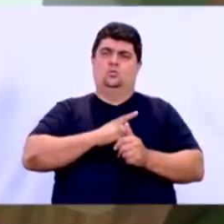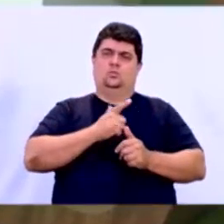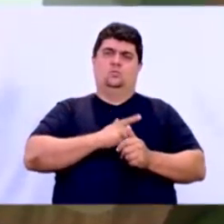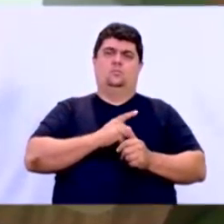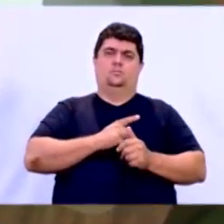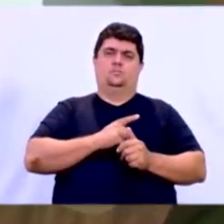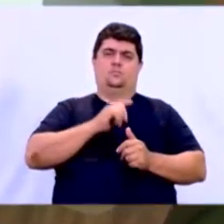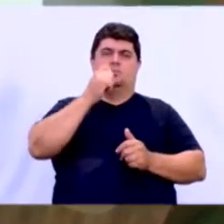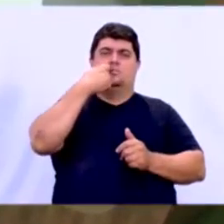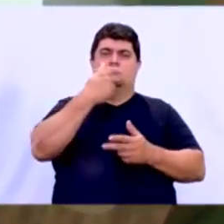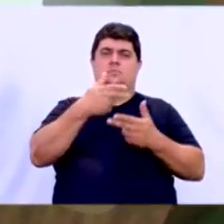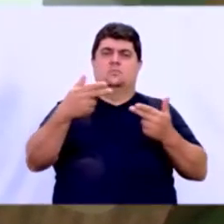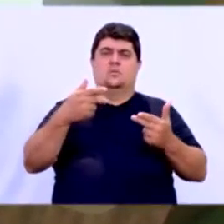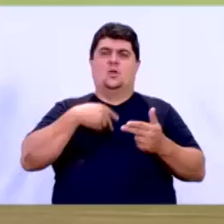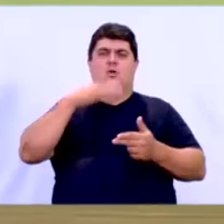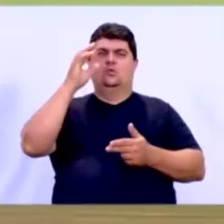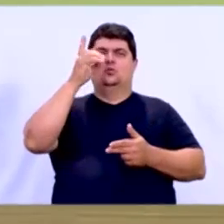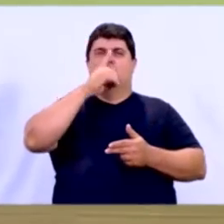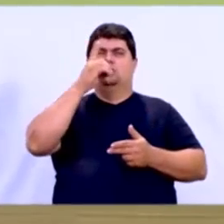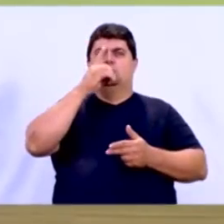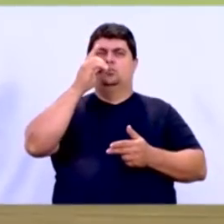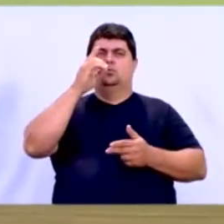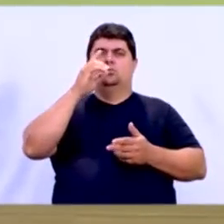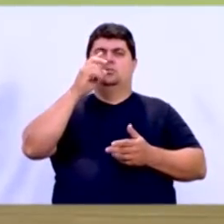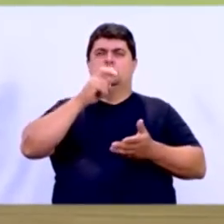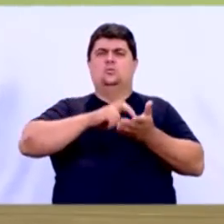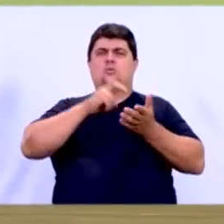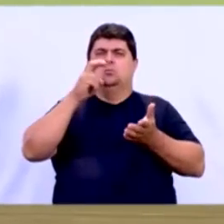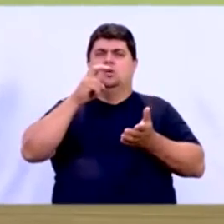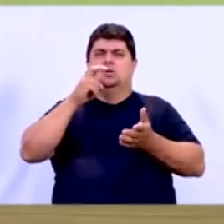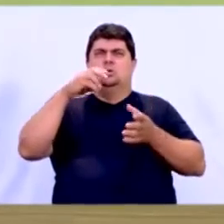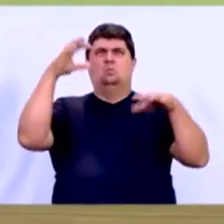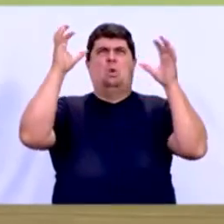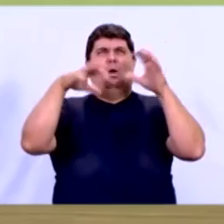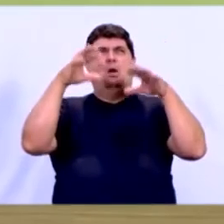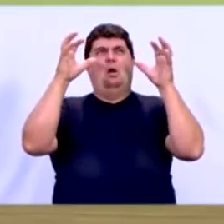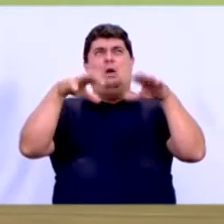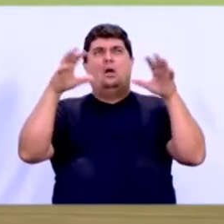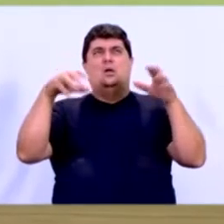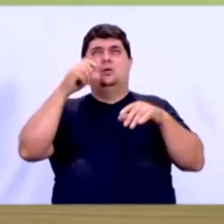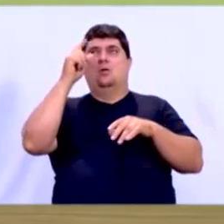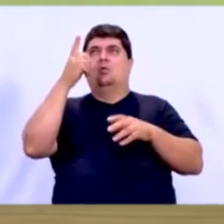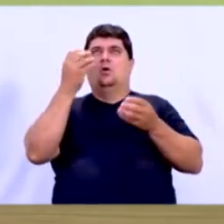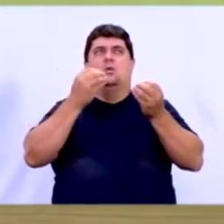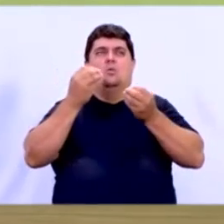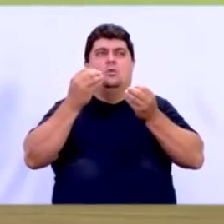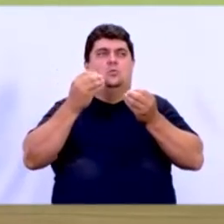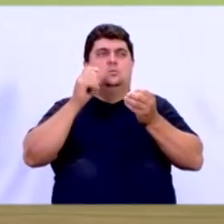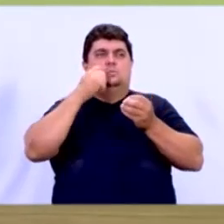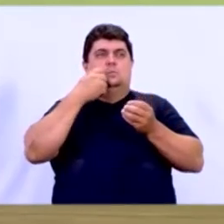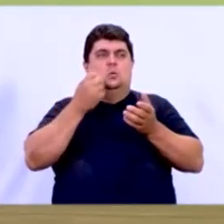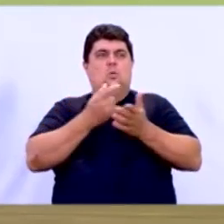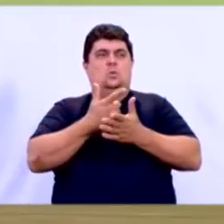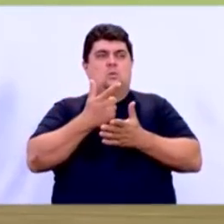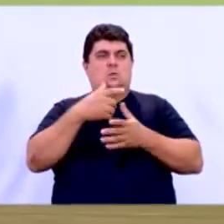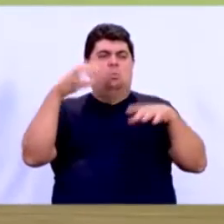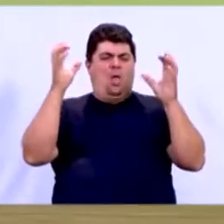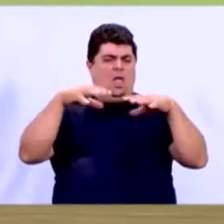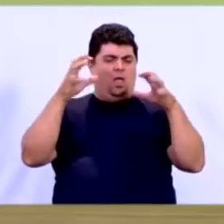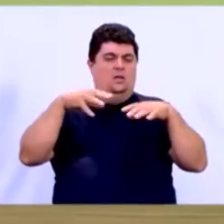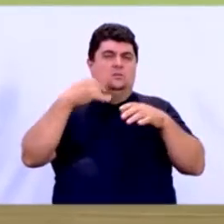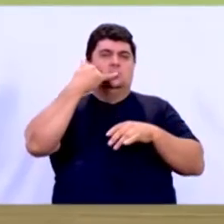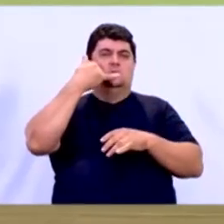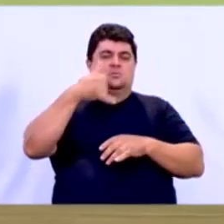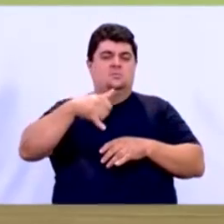da panificadora, um domingo pela manhã, chovendo pra caramba, você acorda e fala, e agora, o que eu vou tomar de café? E a chuva lá fora,